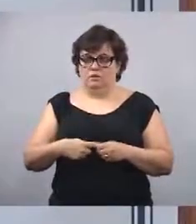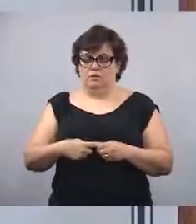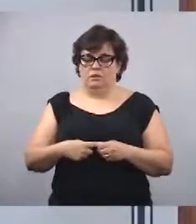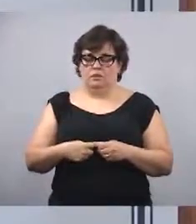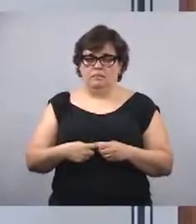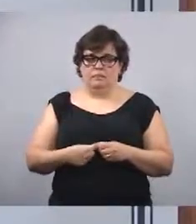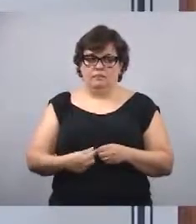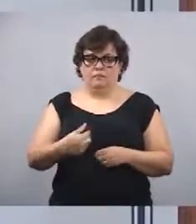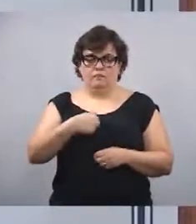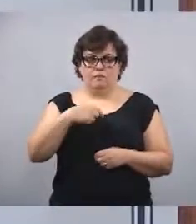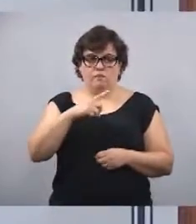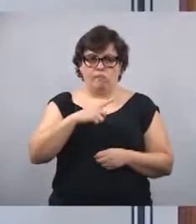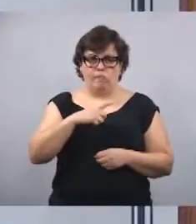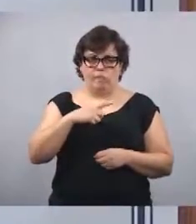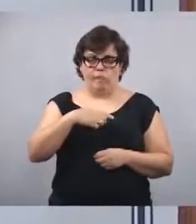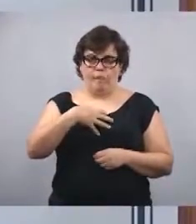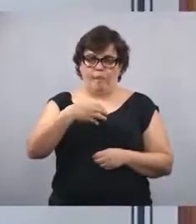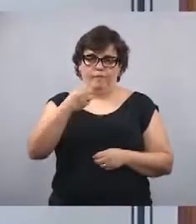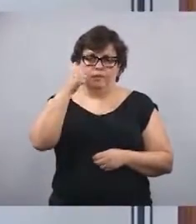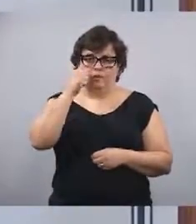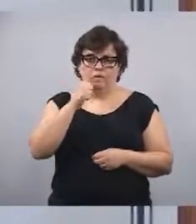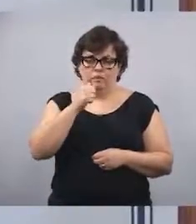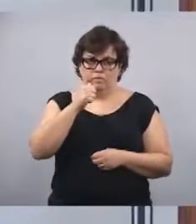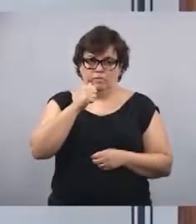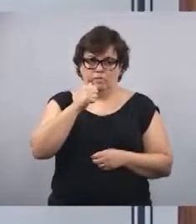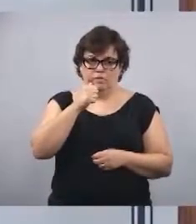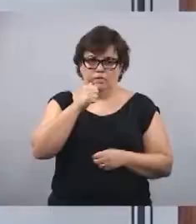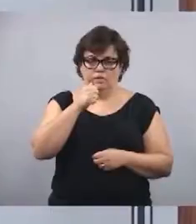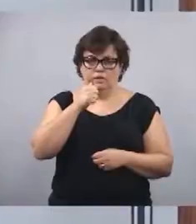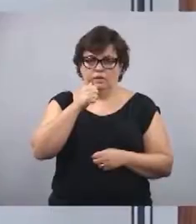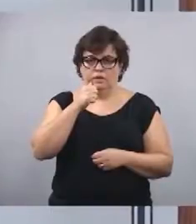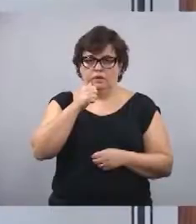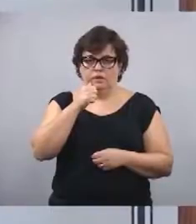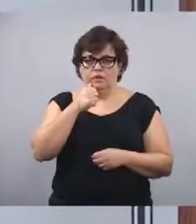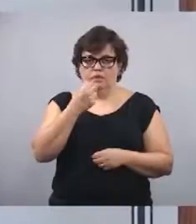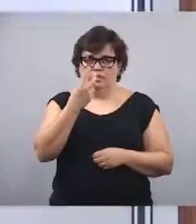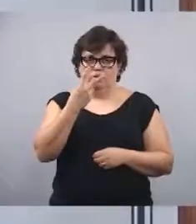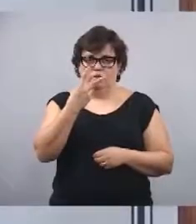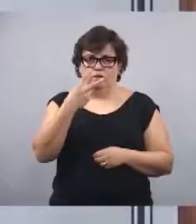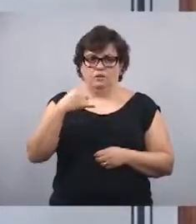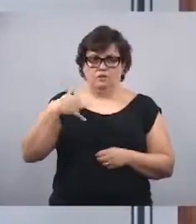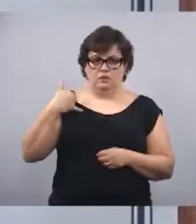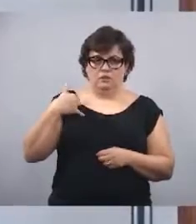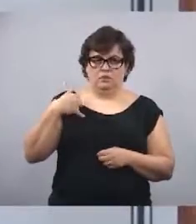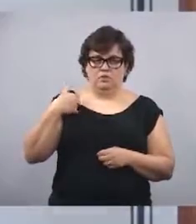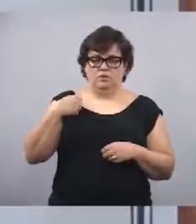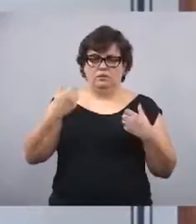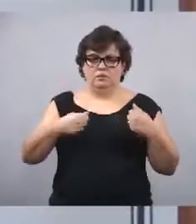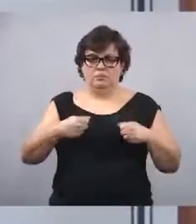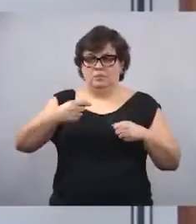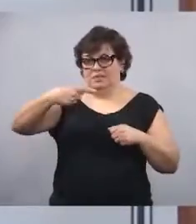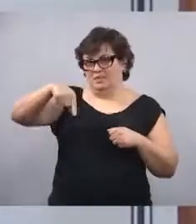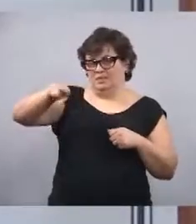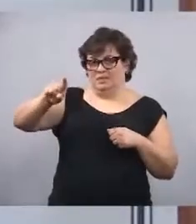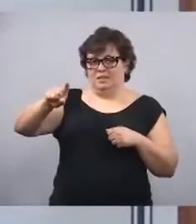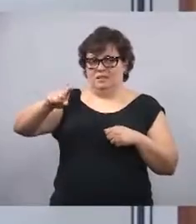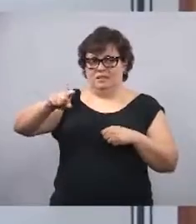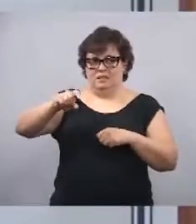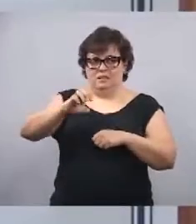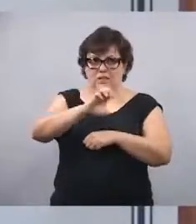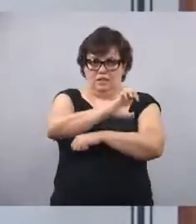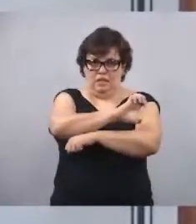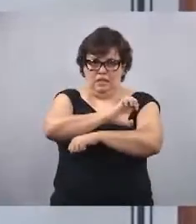filha de 2 anos e 10 meses, ter que levá-la na Esmeralda é no mínimo temerário. No bosque, pior ainda, principalmente em